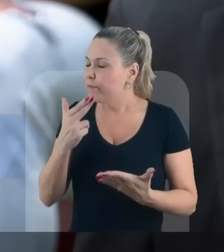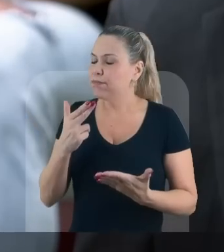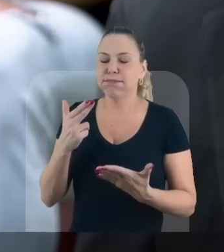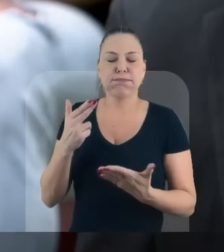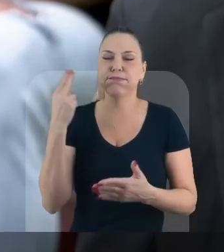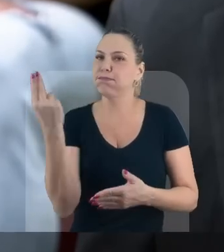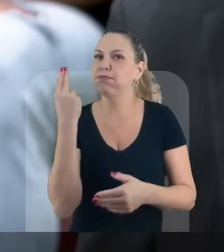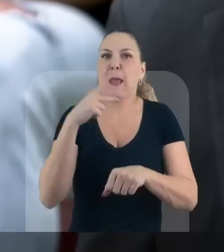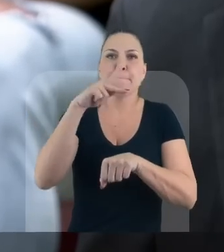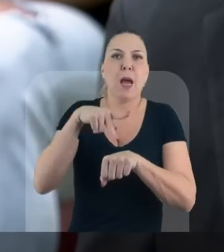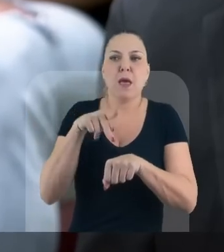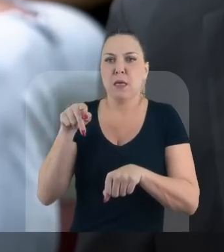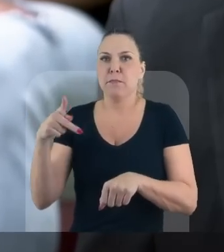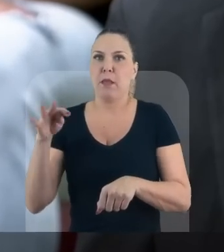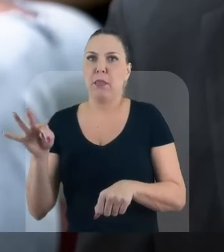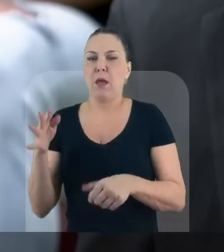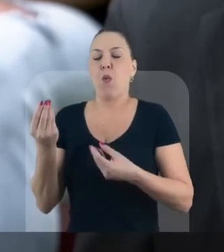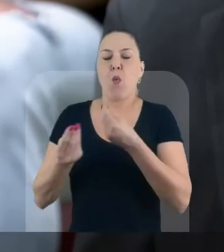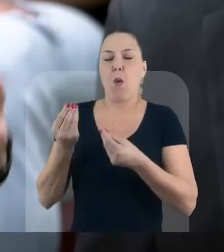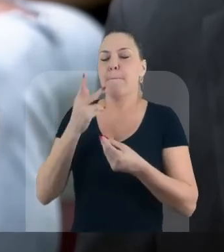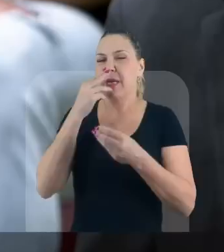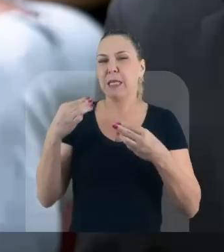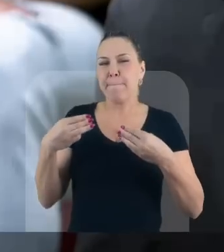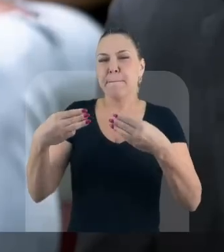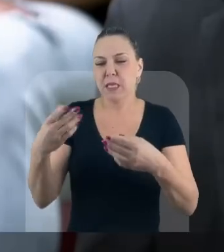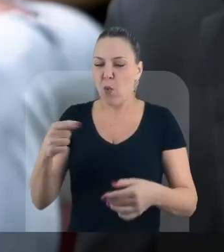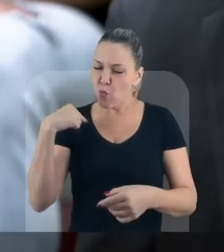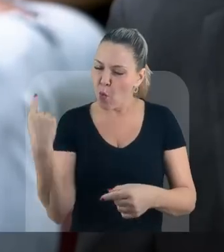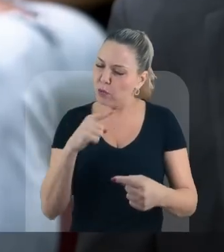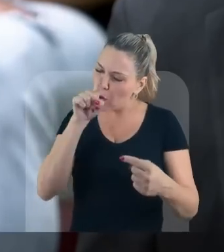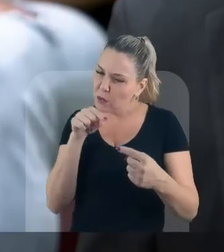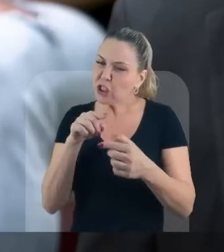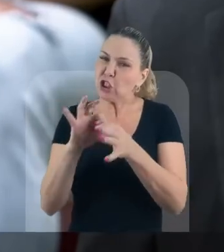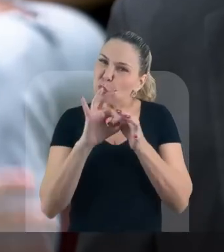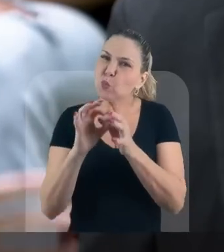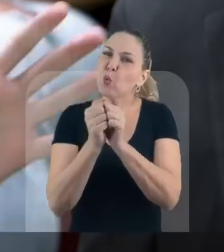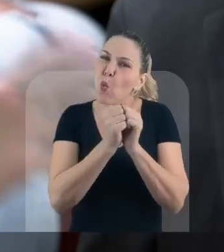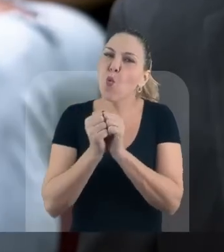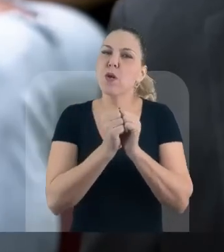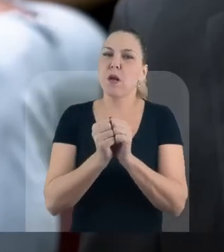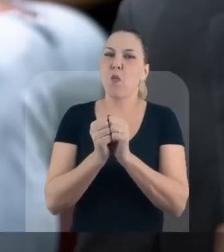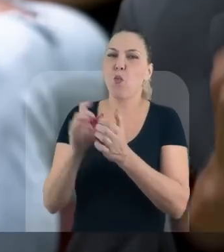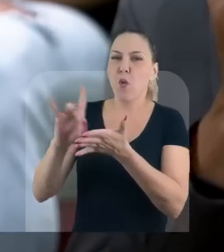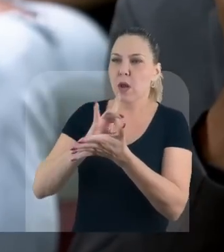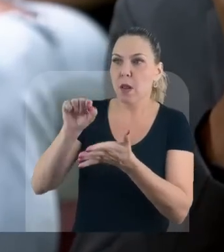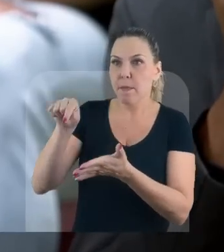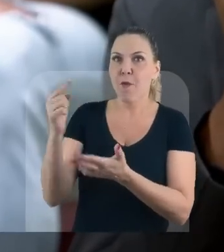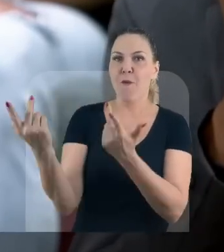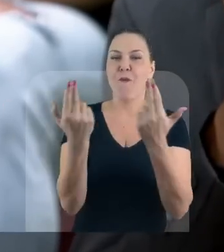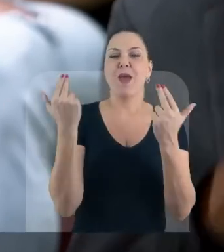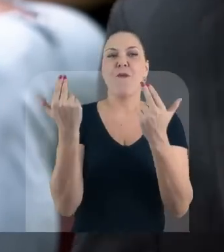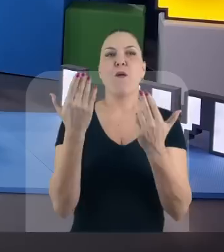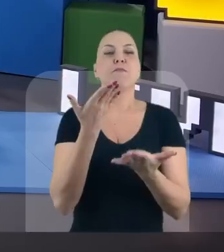estrago que isso vai acontecer. Então, é uma missão nossa, em conjunto, nessa união, para de fato combater o inimigo em comum. E